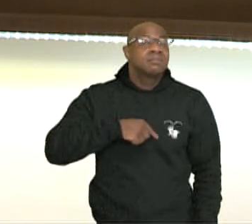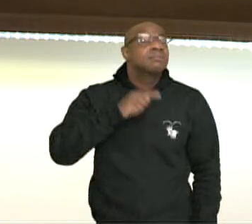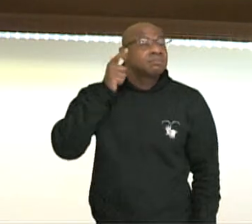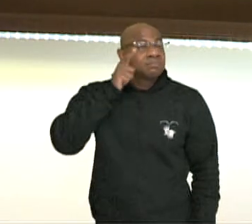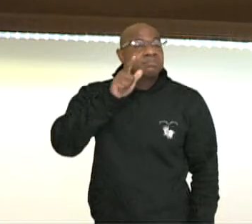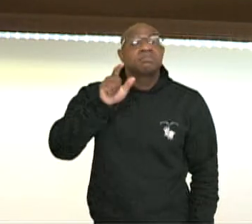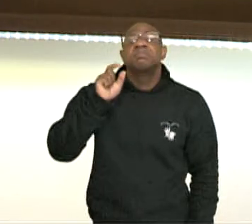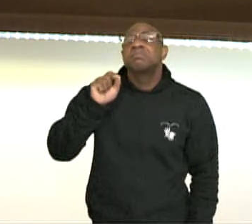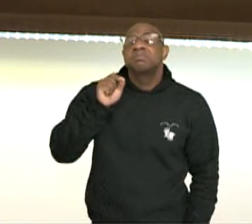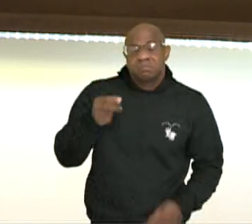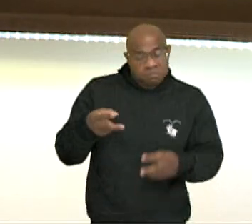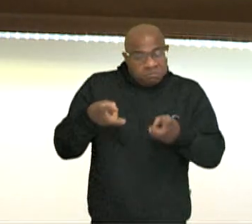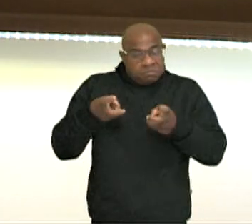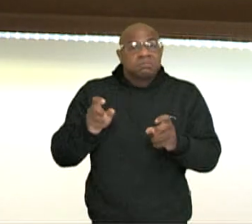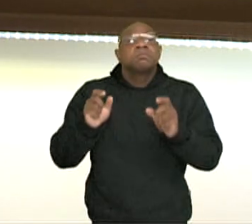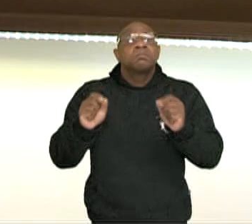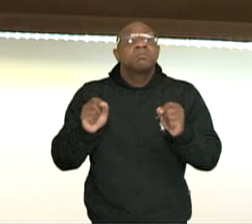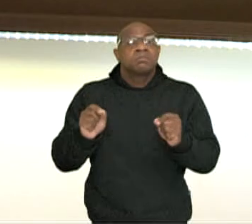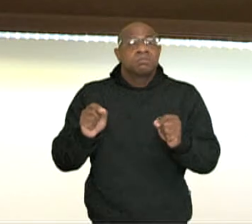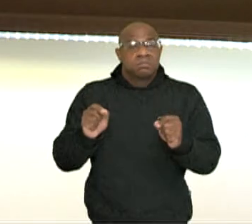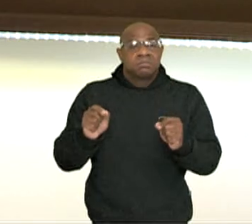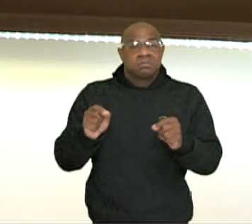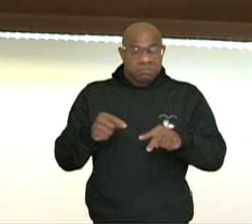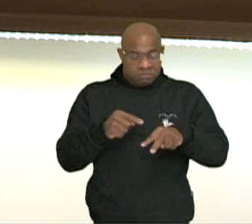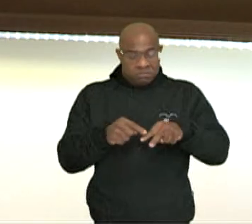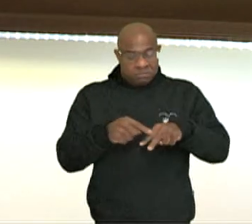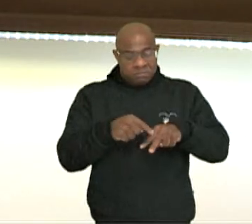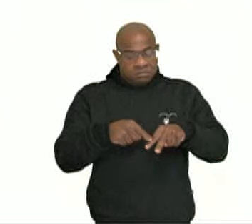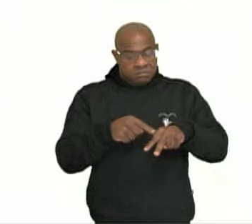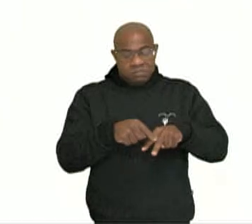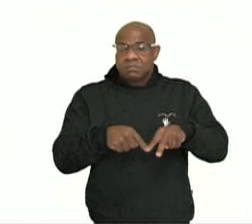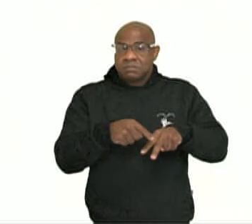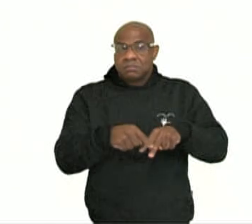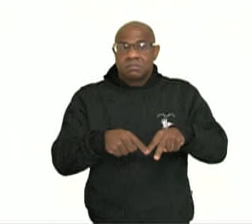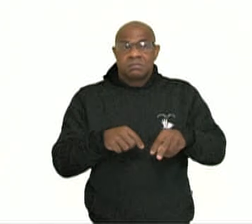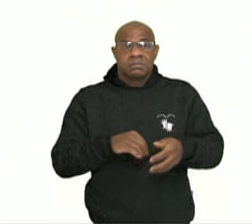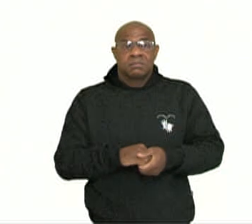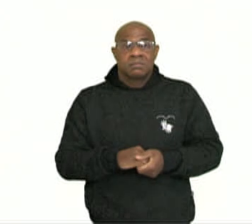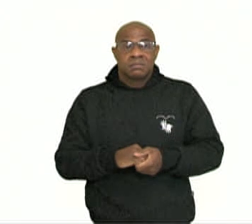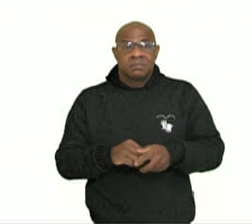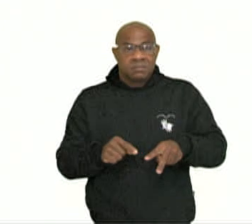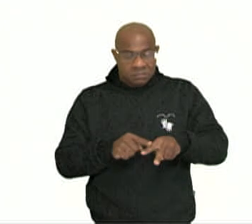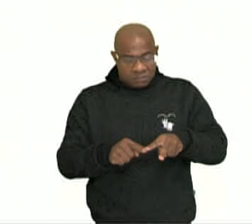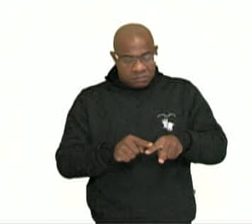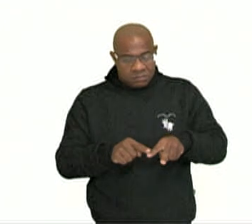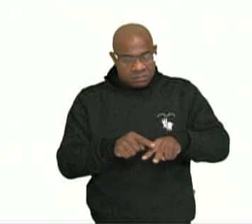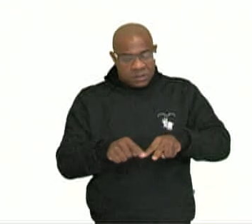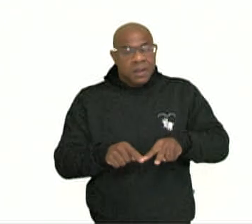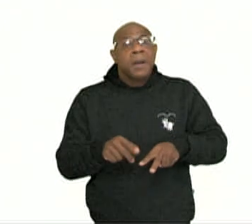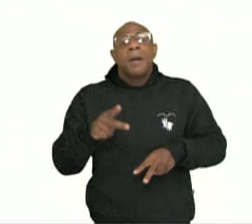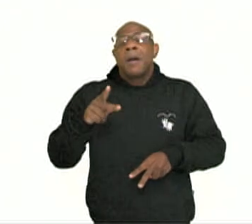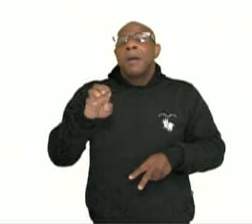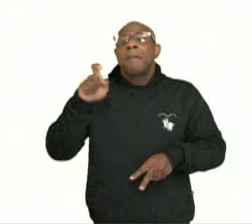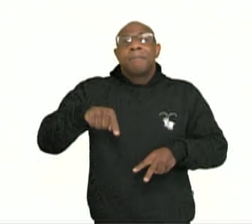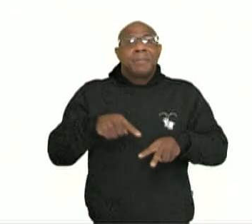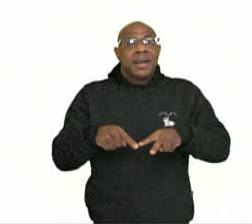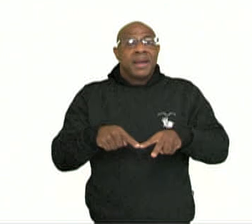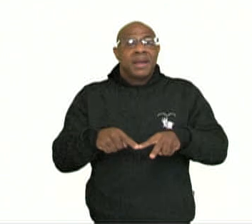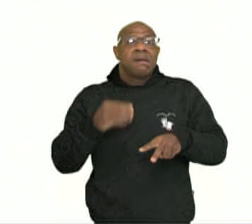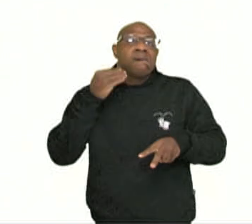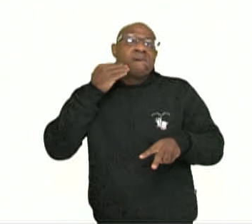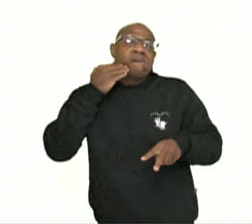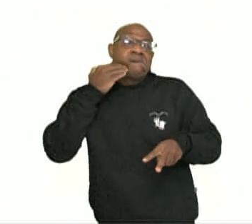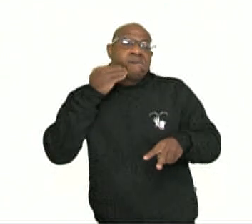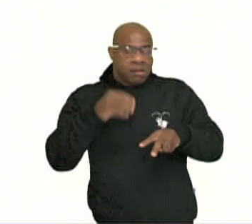conseguimos identificar que são duas pernas, mas a gente observa já que os pés, eles já estão sendo